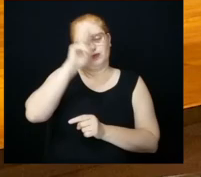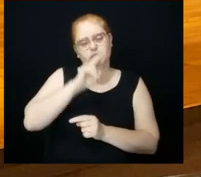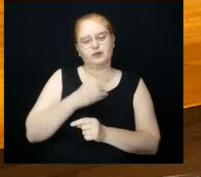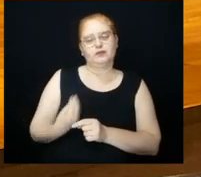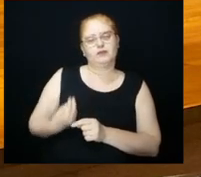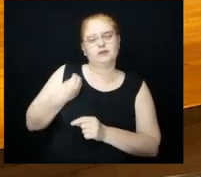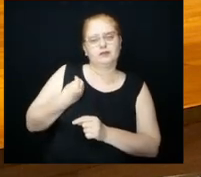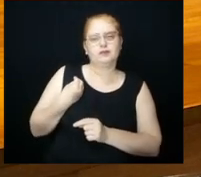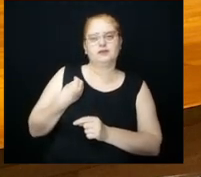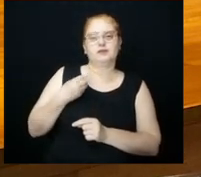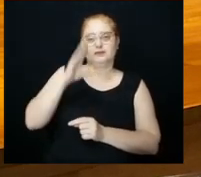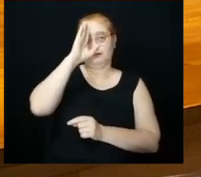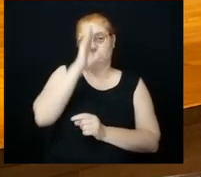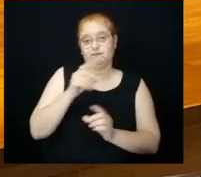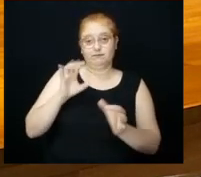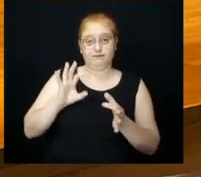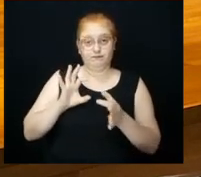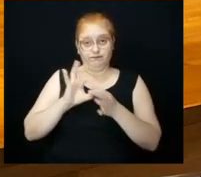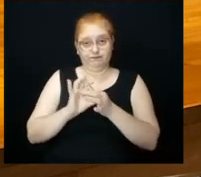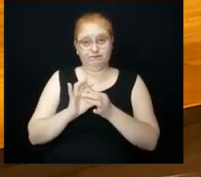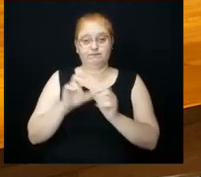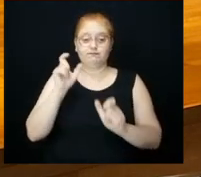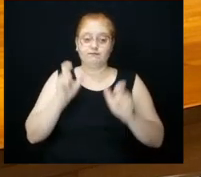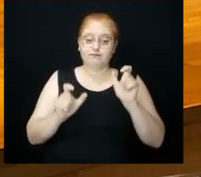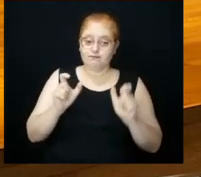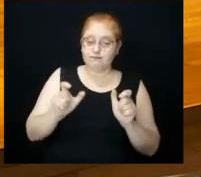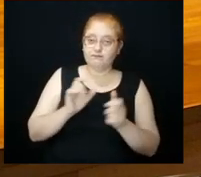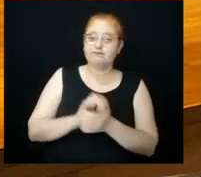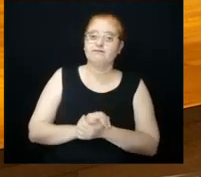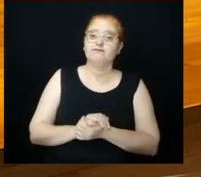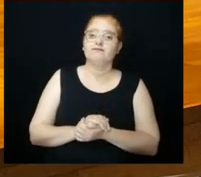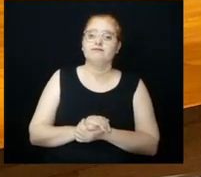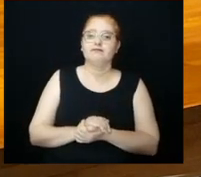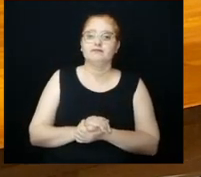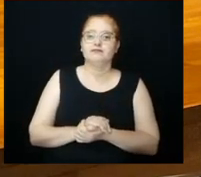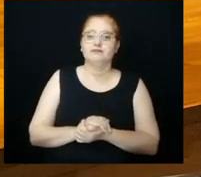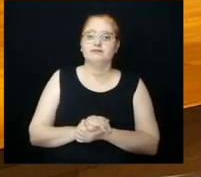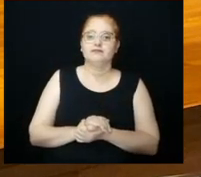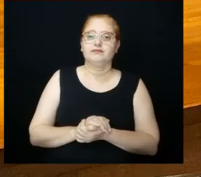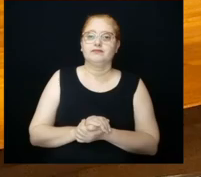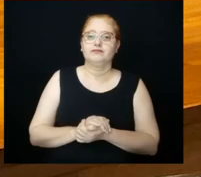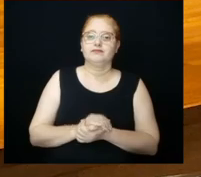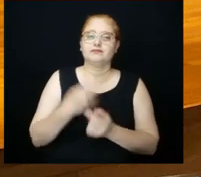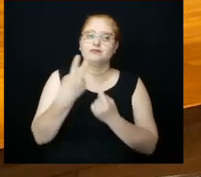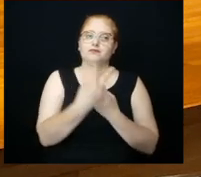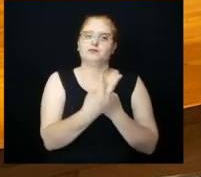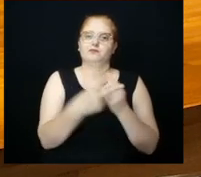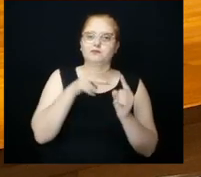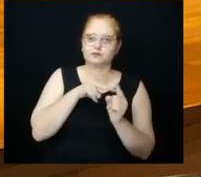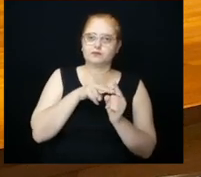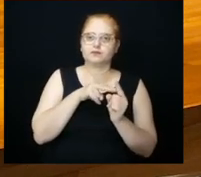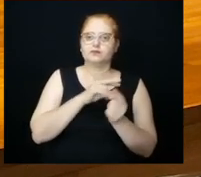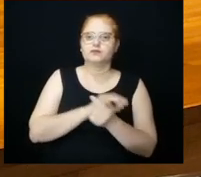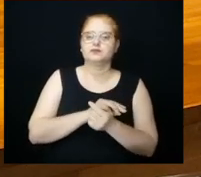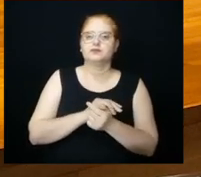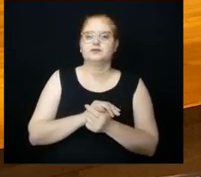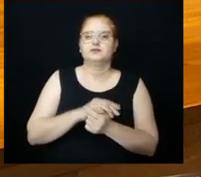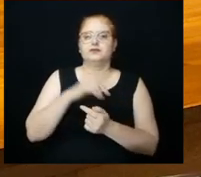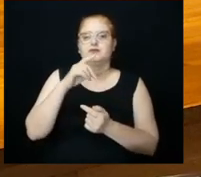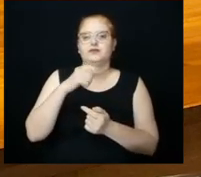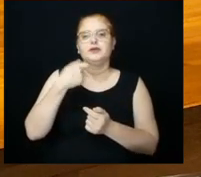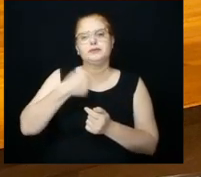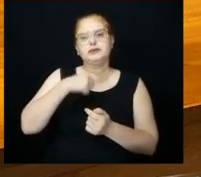estão diretamente ligadas às pessoas, do ponto de vista do que há para